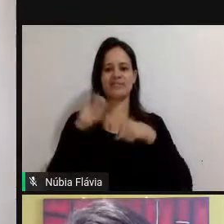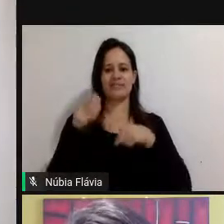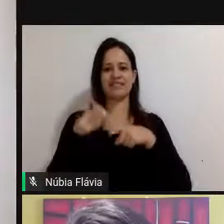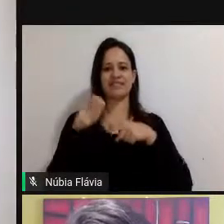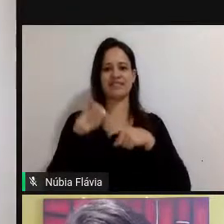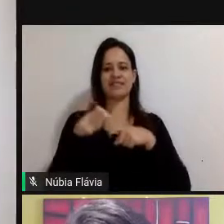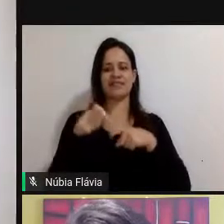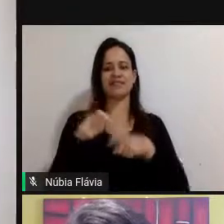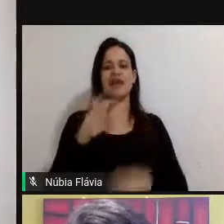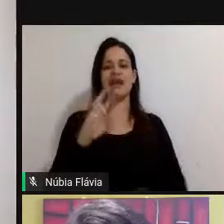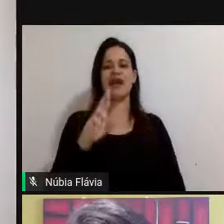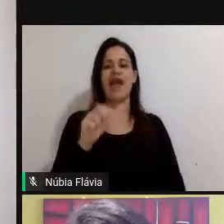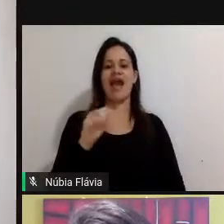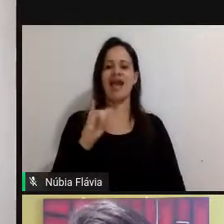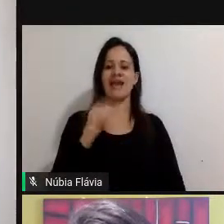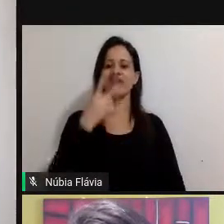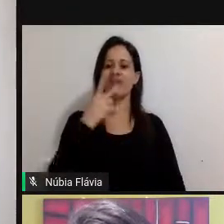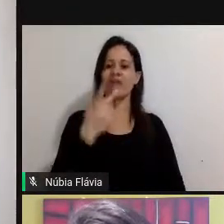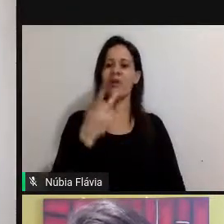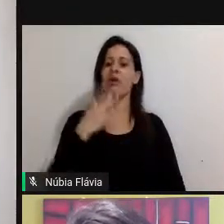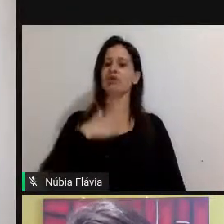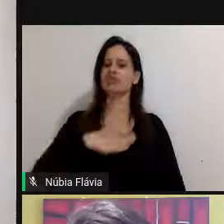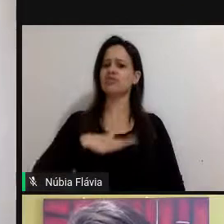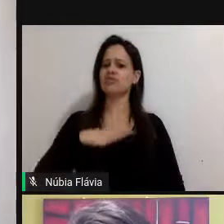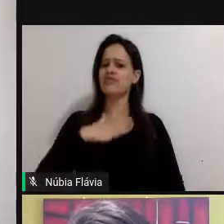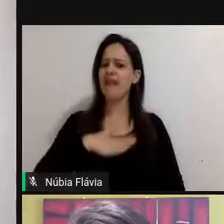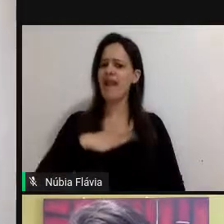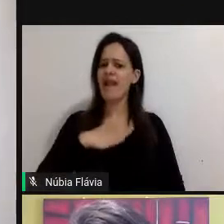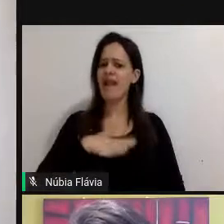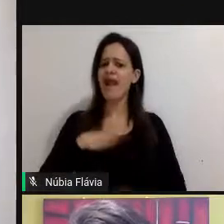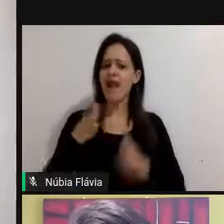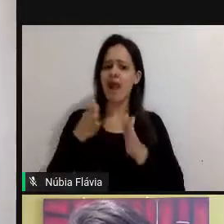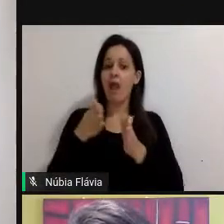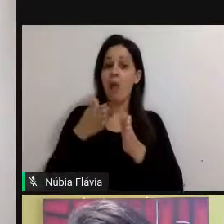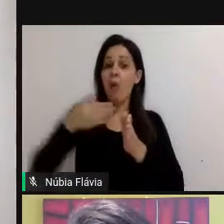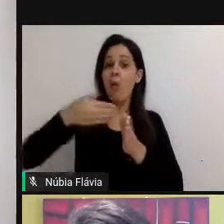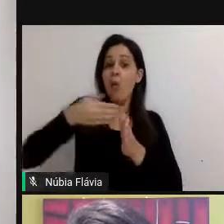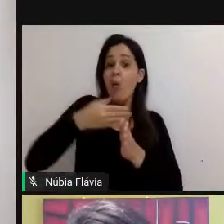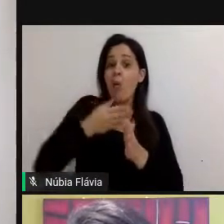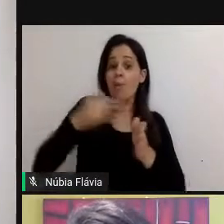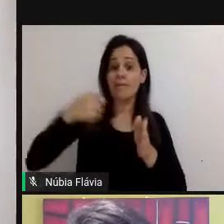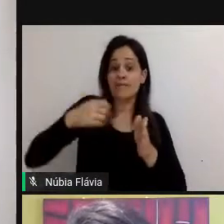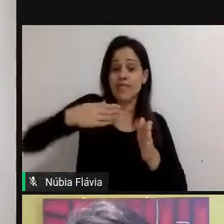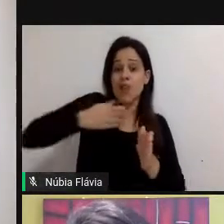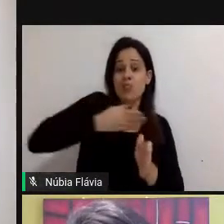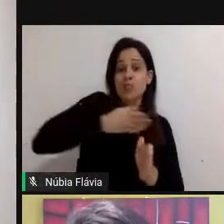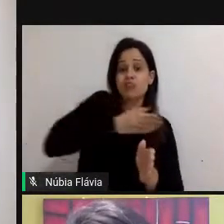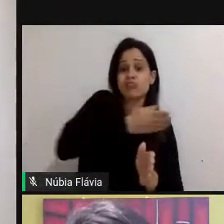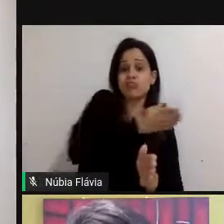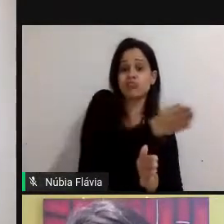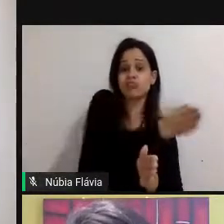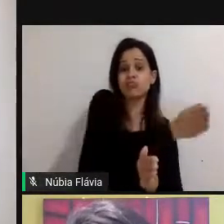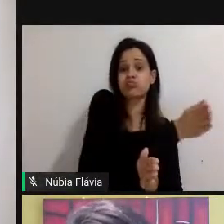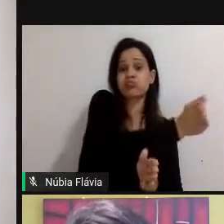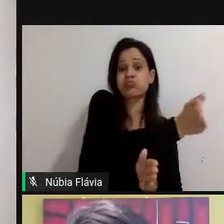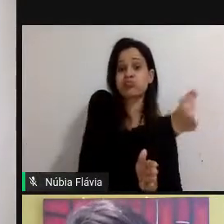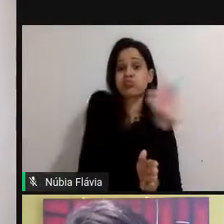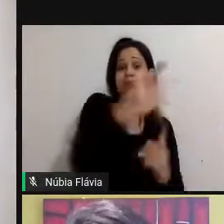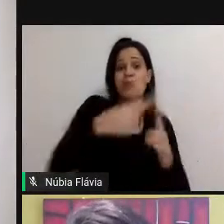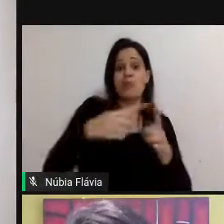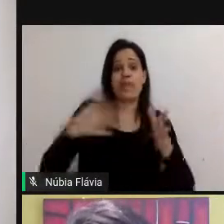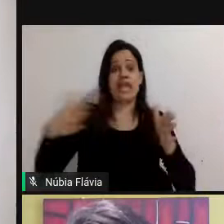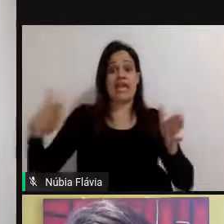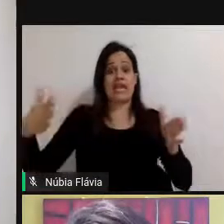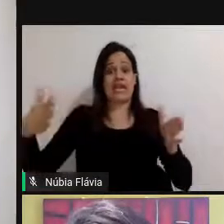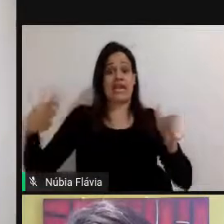falei, o Rai falou assim, ó, vai bem devagar e faz a curva bem aberta, porque como o Del Rey é um carro grande, às vezes ele não vai entrar naquela